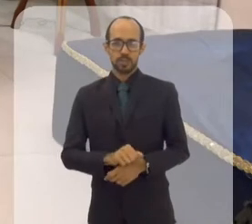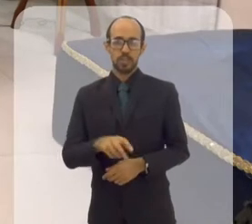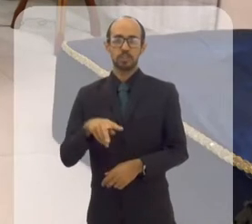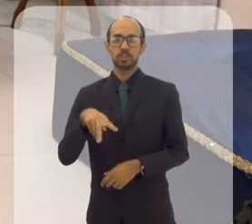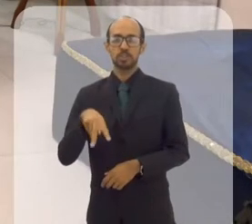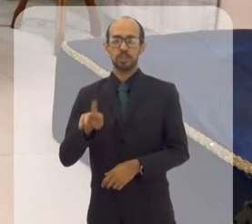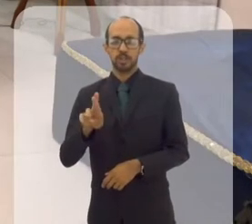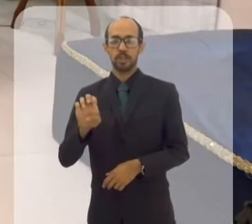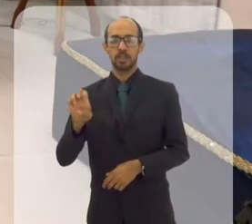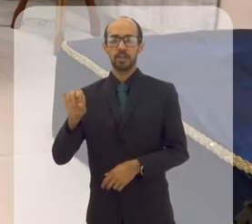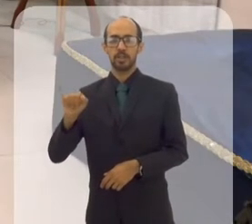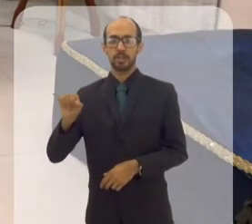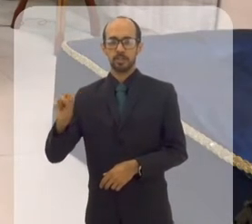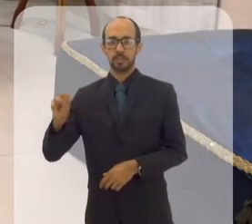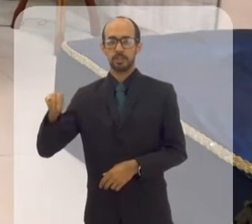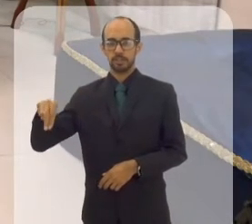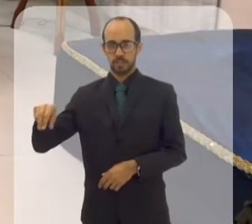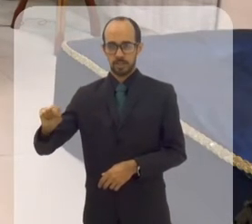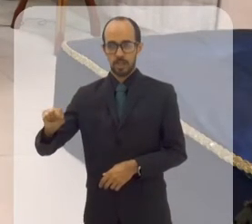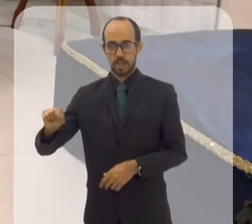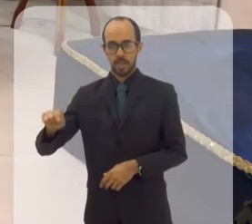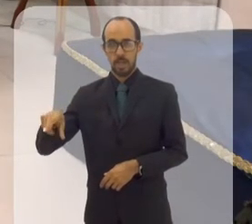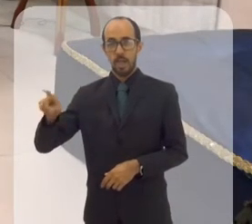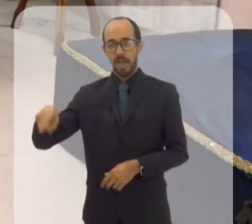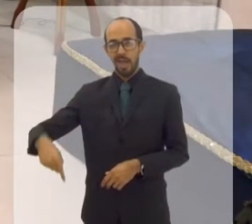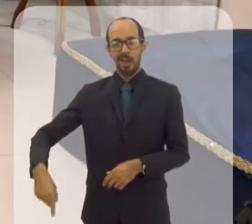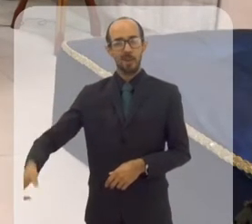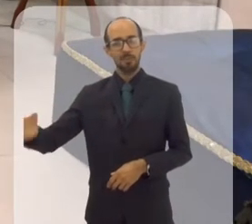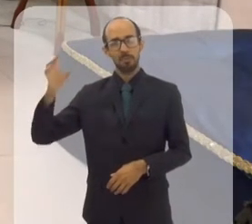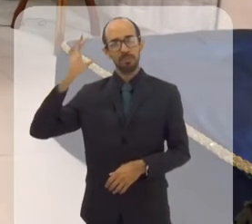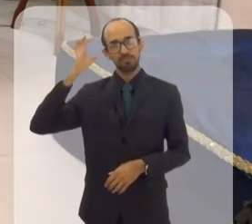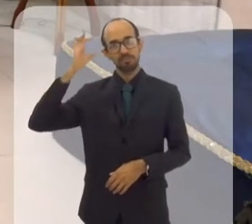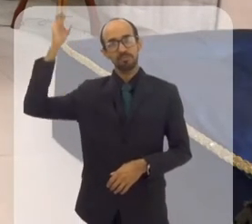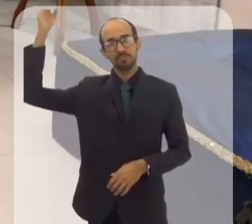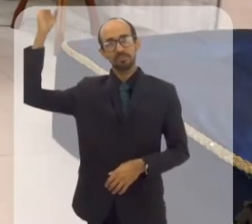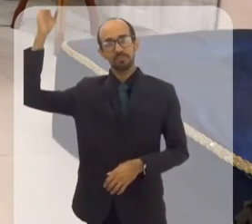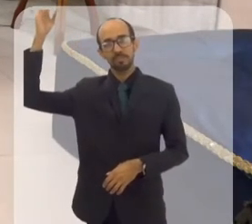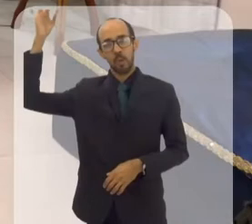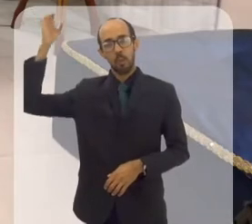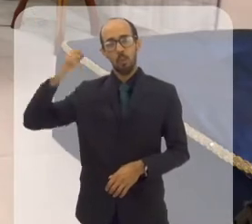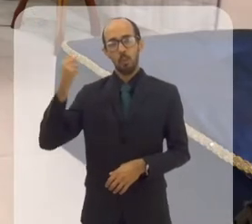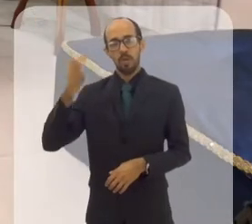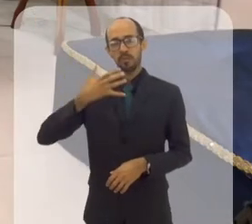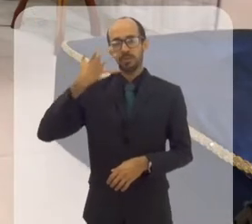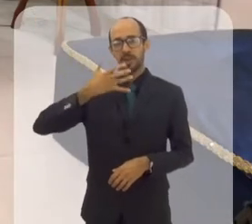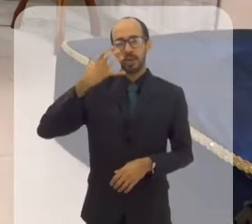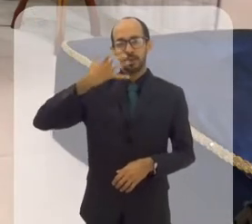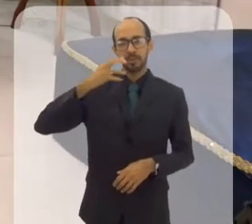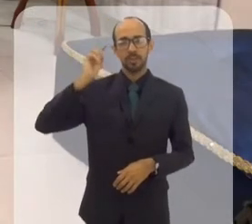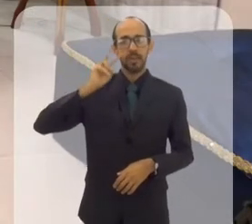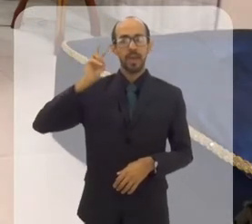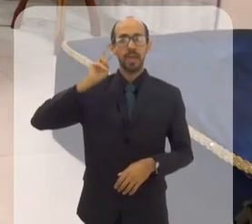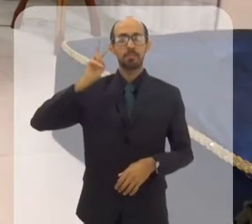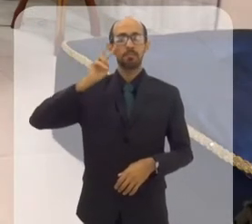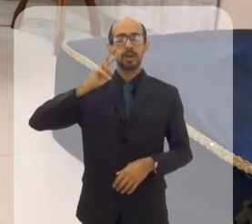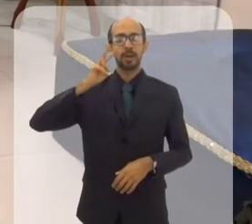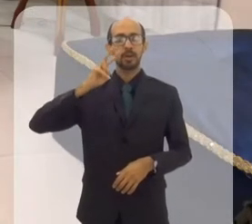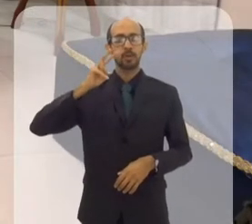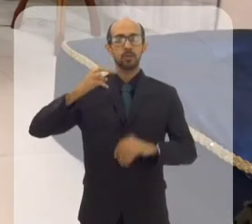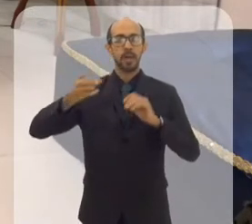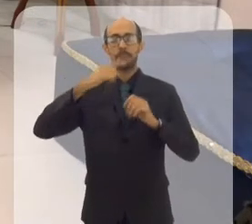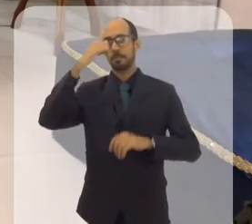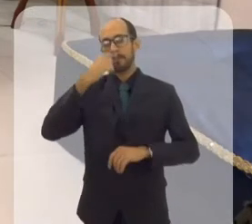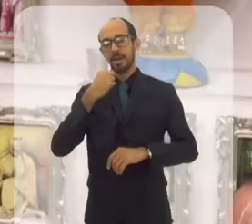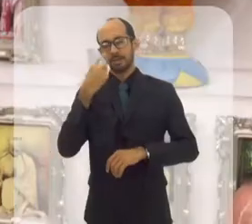Hare Rama, Hare Rama, Rama Rama, Hare Hare. Essa é uma meditação, é ao mesmo tempo que você vai cantando, você vai lembrando das formas da